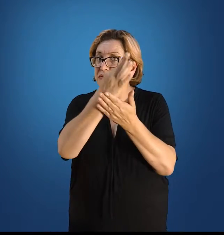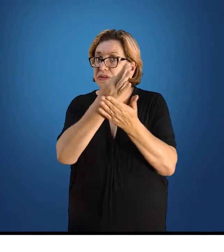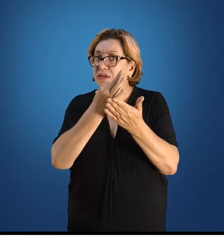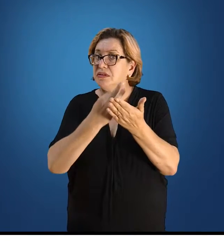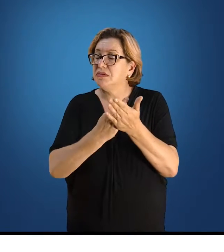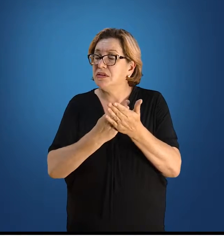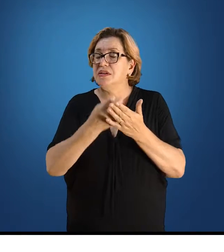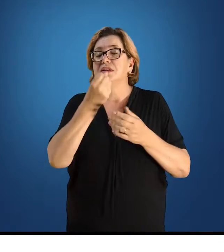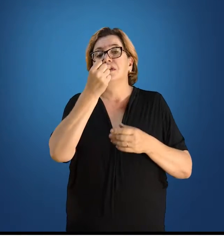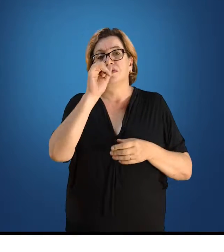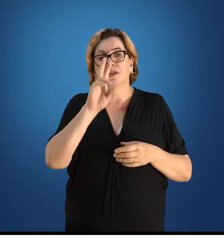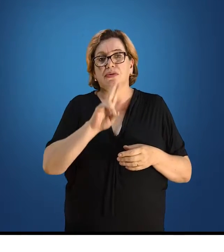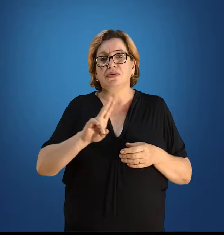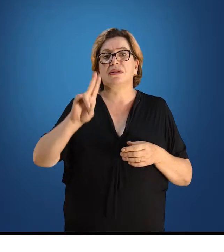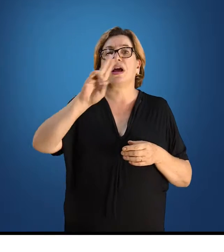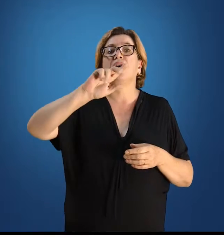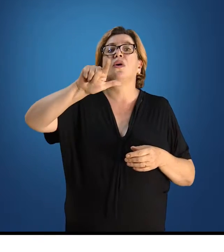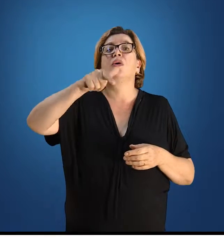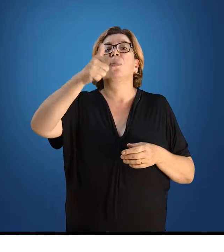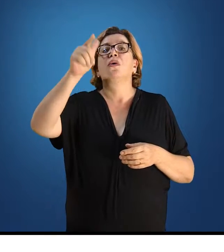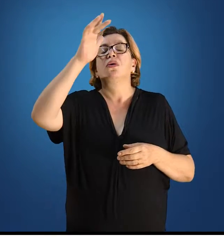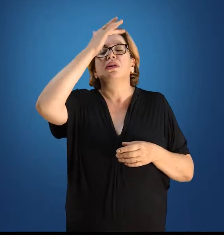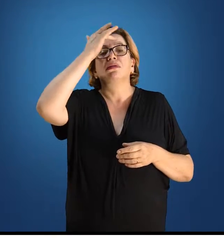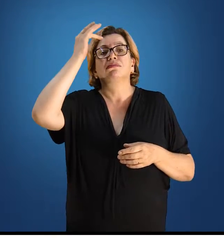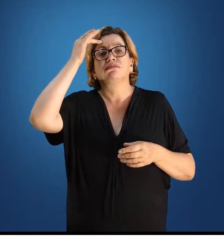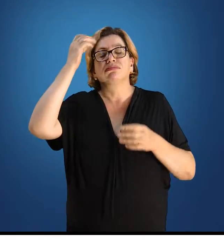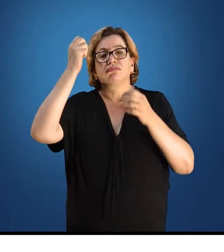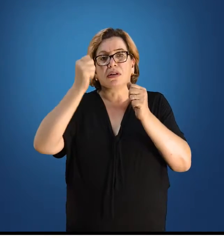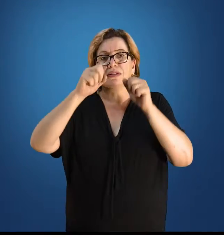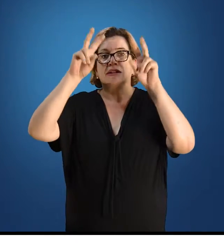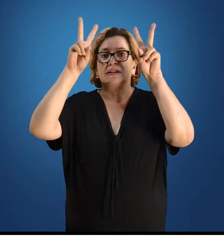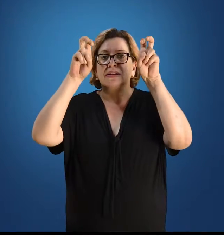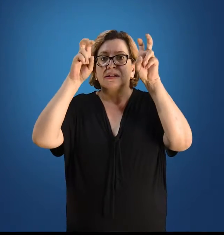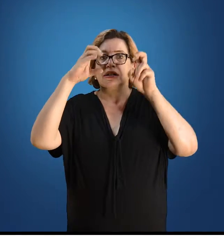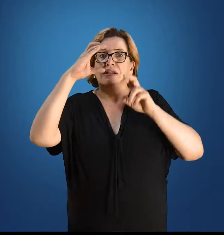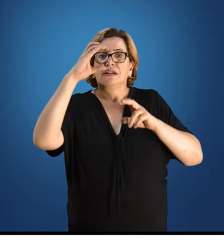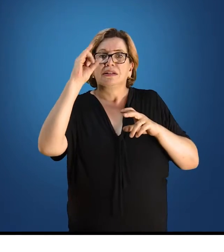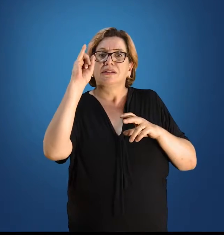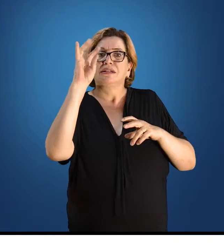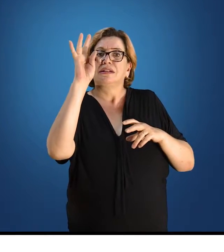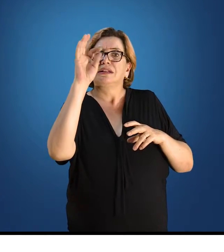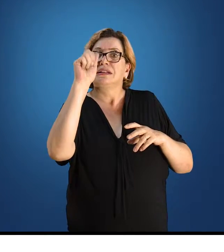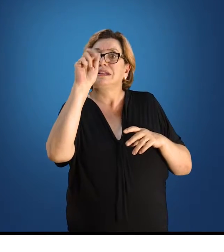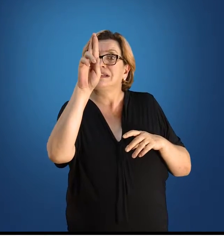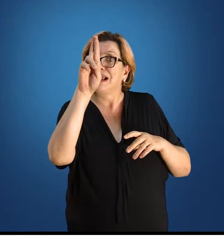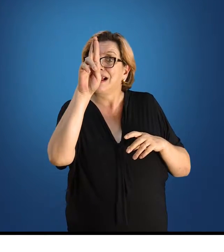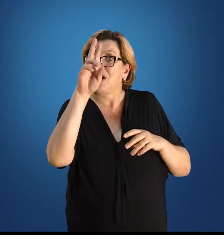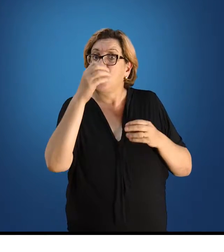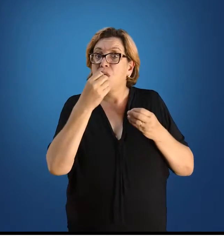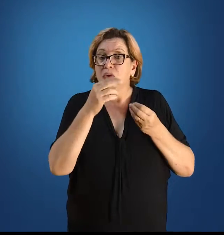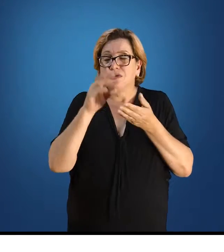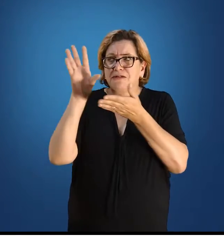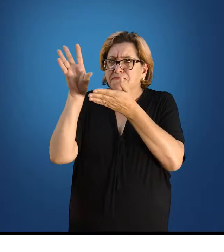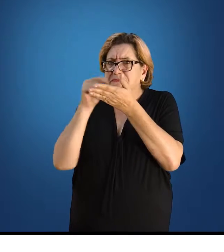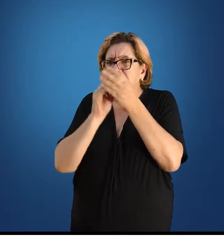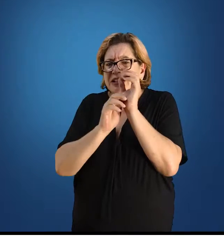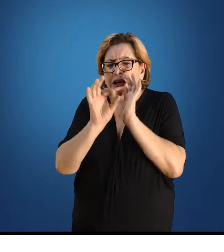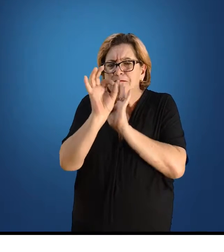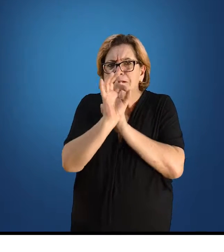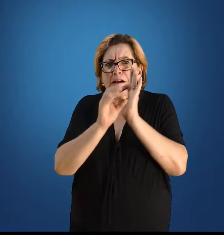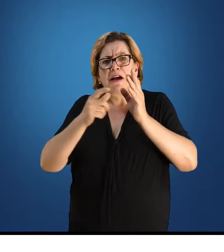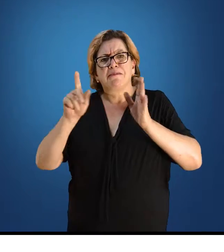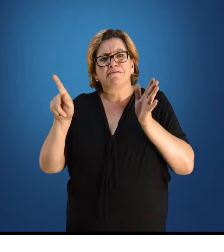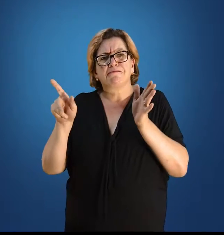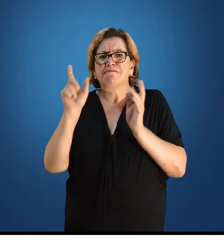o material de algum outro autor, o que você tem que fazer é reescrever a ideia do autor com as suas próprias